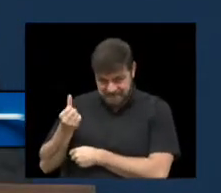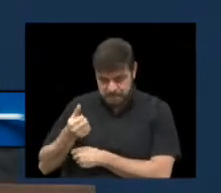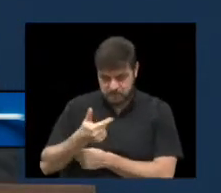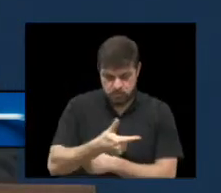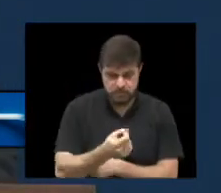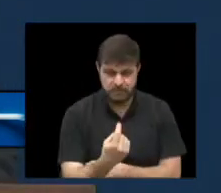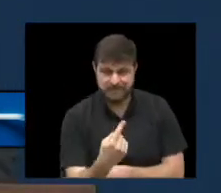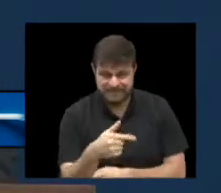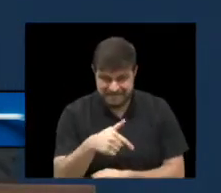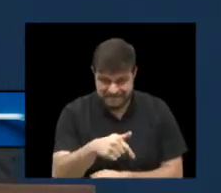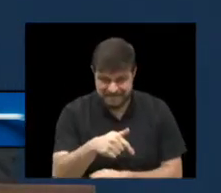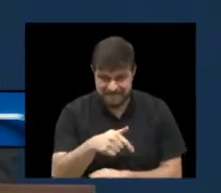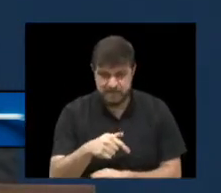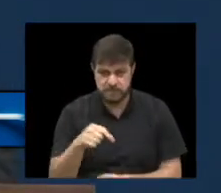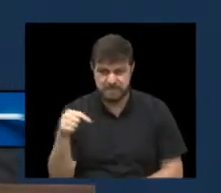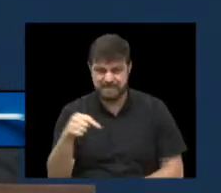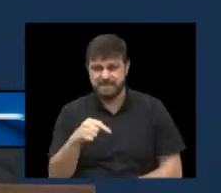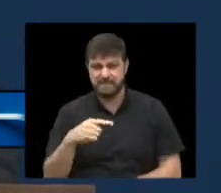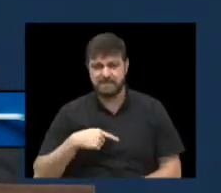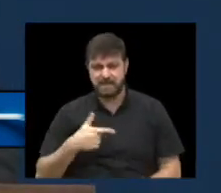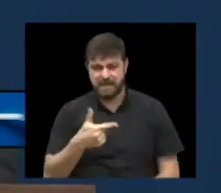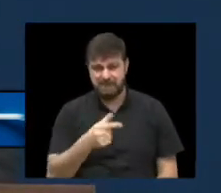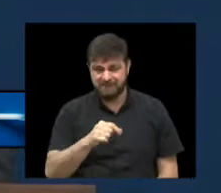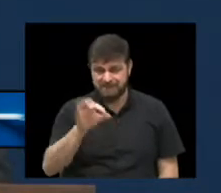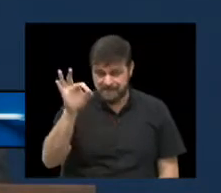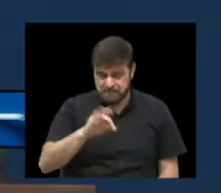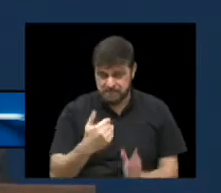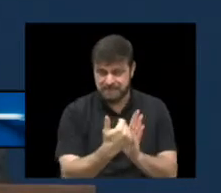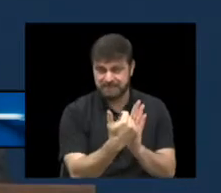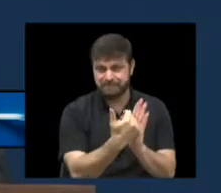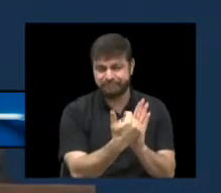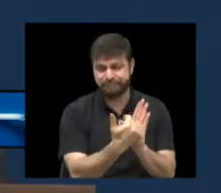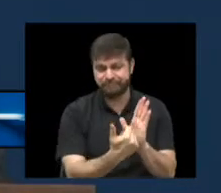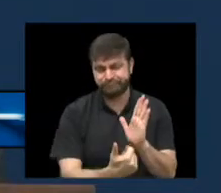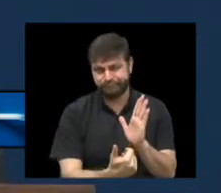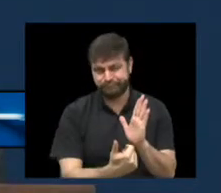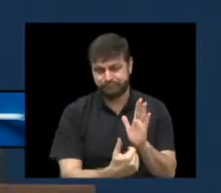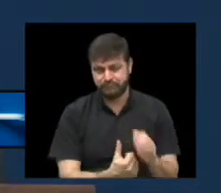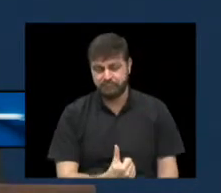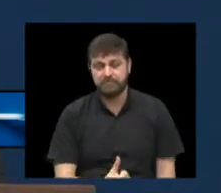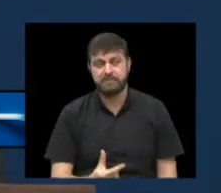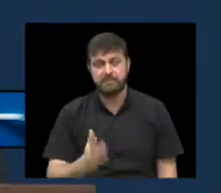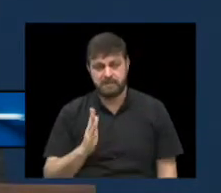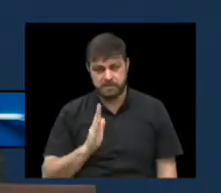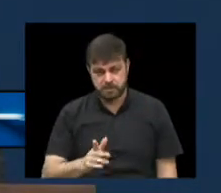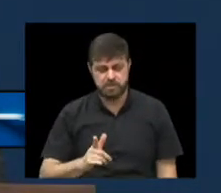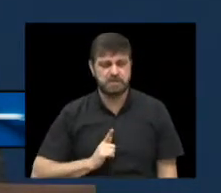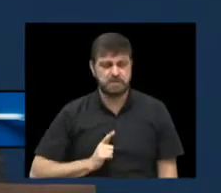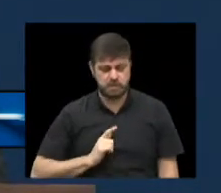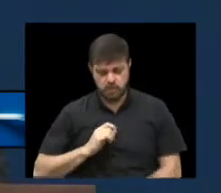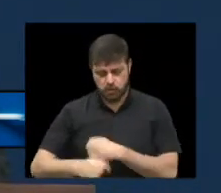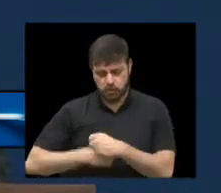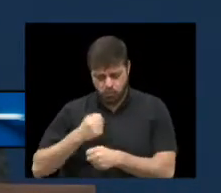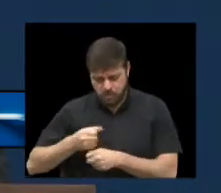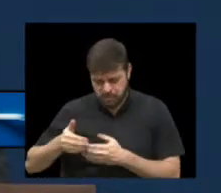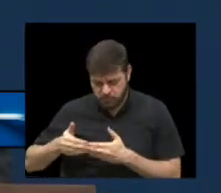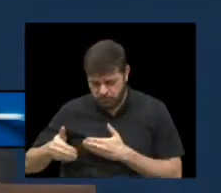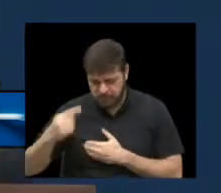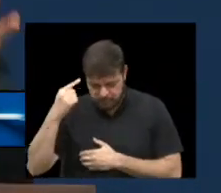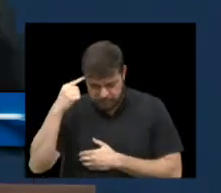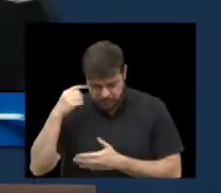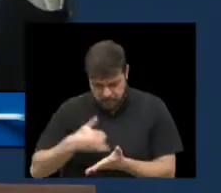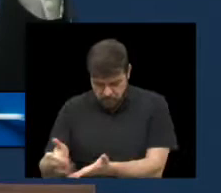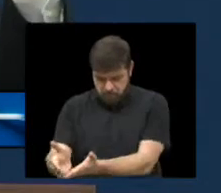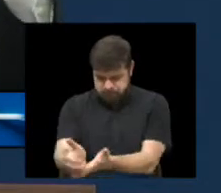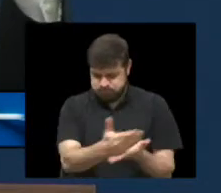2017, que deve ficar 20% abaixo daquilo que foi projetado no início do ano, e